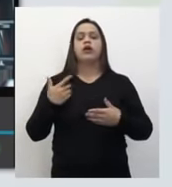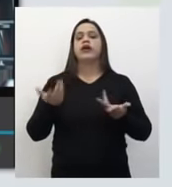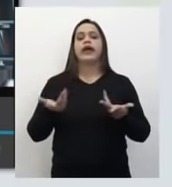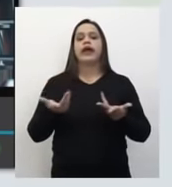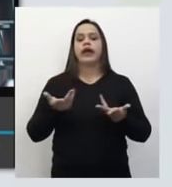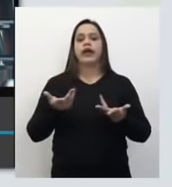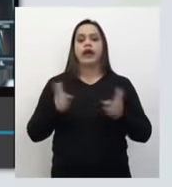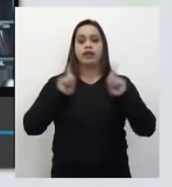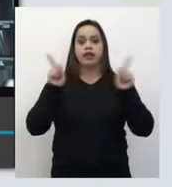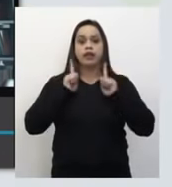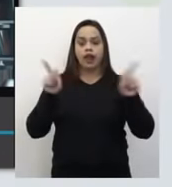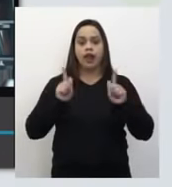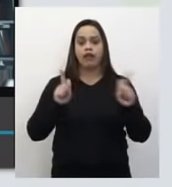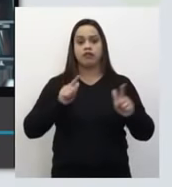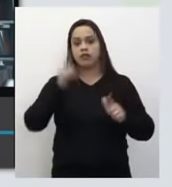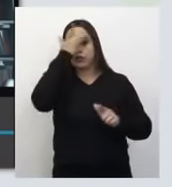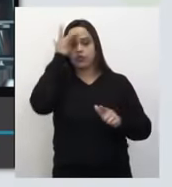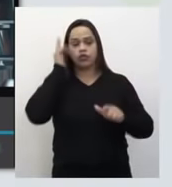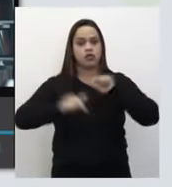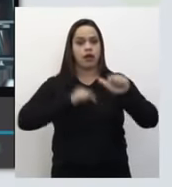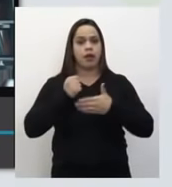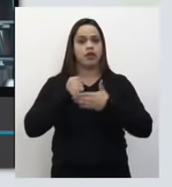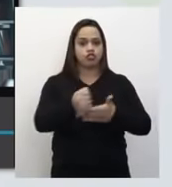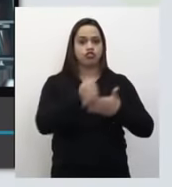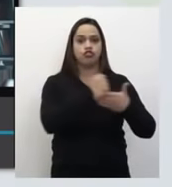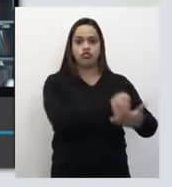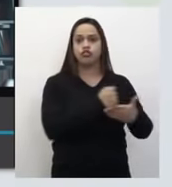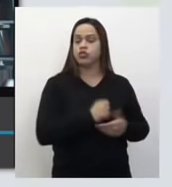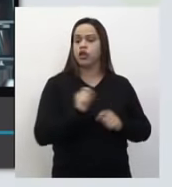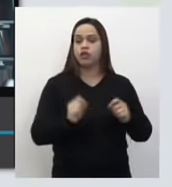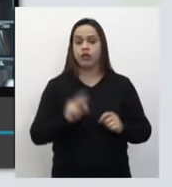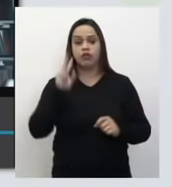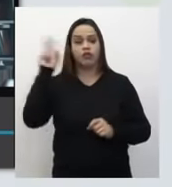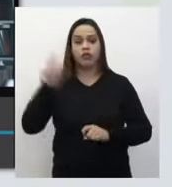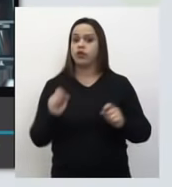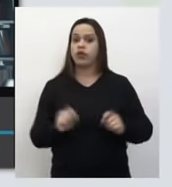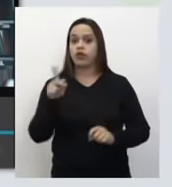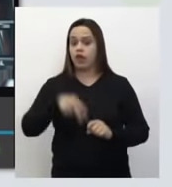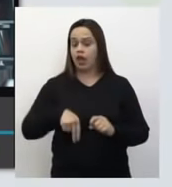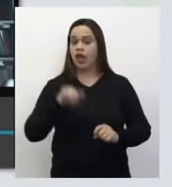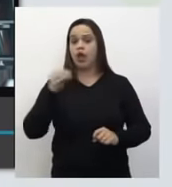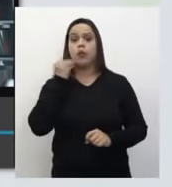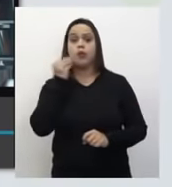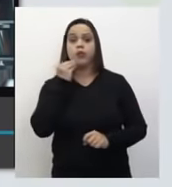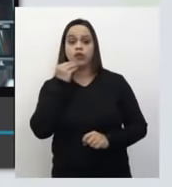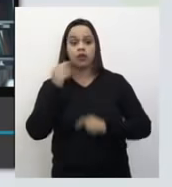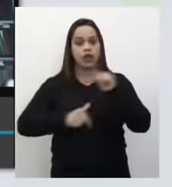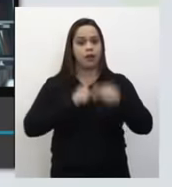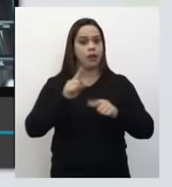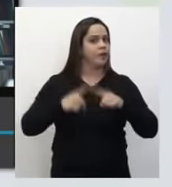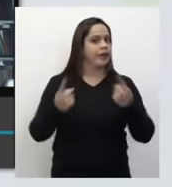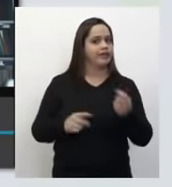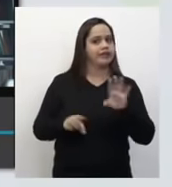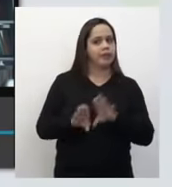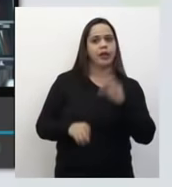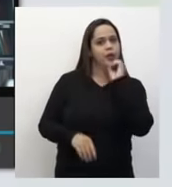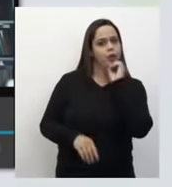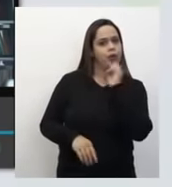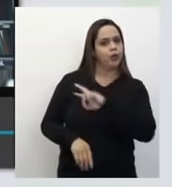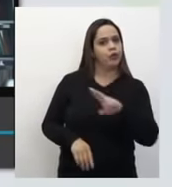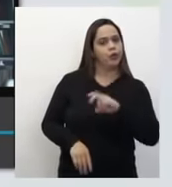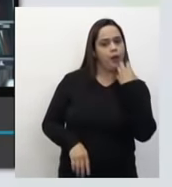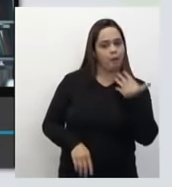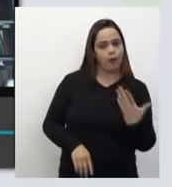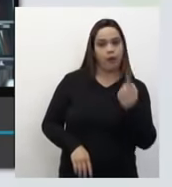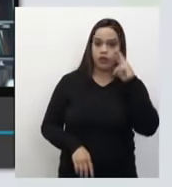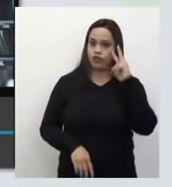digitais, porque não está resolvido. Criou-se um outro problema, tem uma oportunidade de trabalho, mas também uma oportunidade de trabalho não tão boa assim, né? Em vários